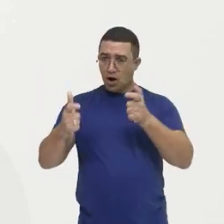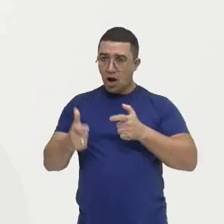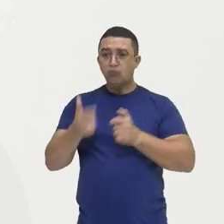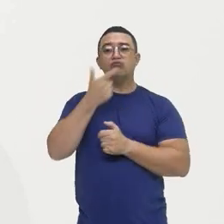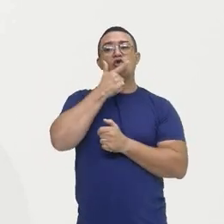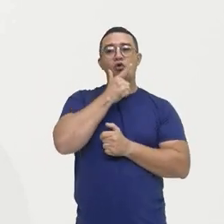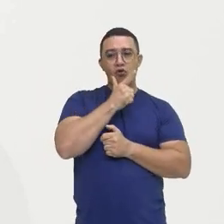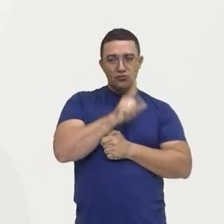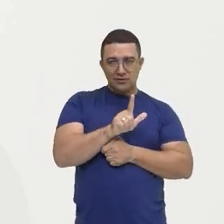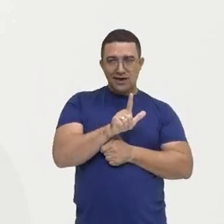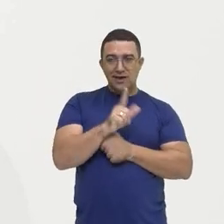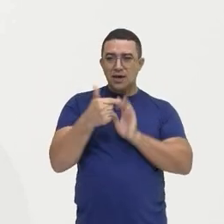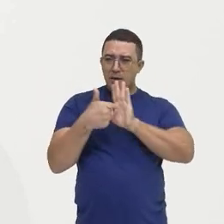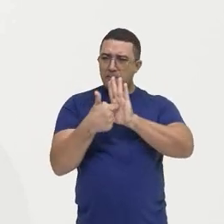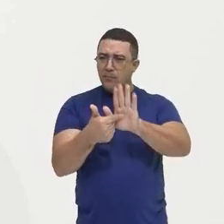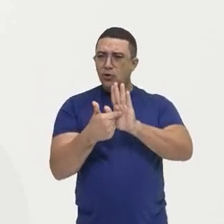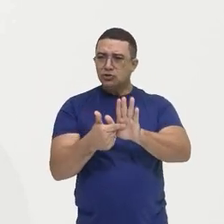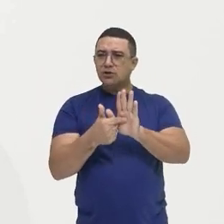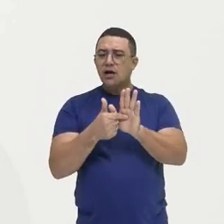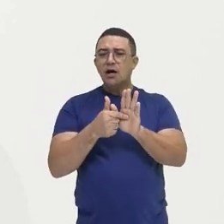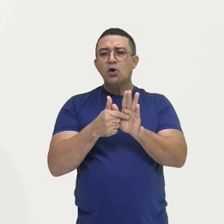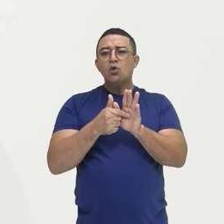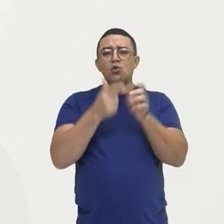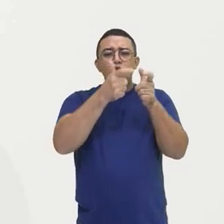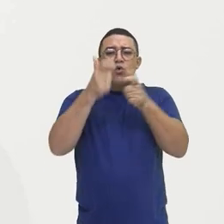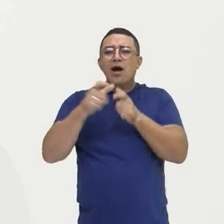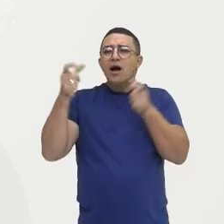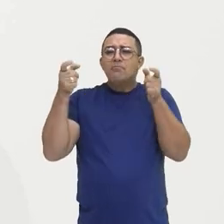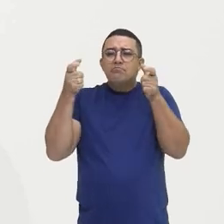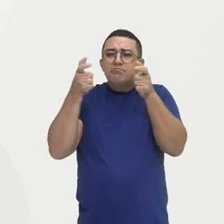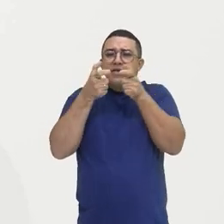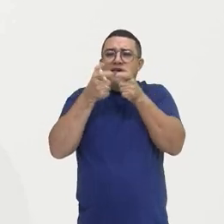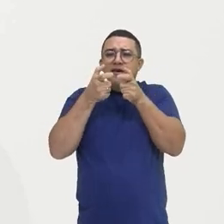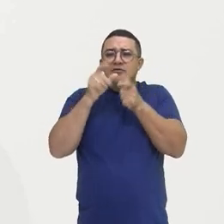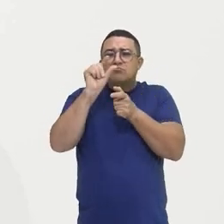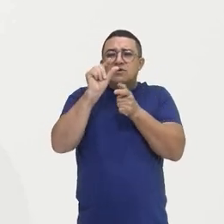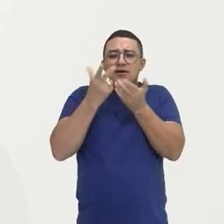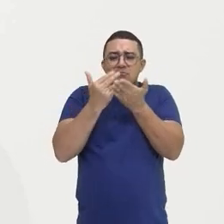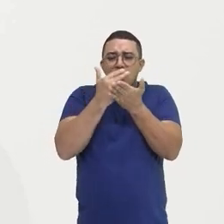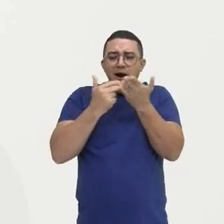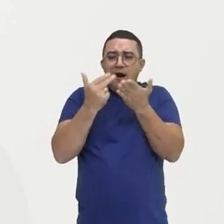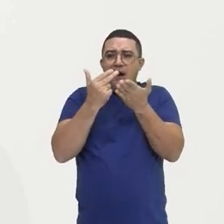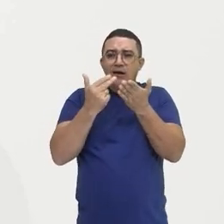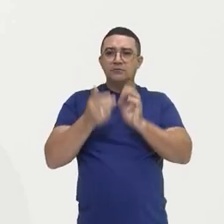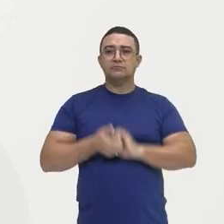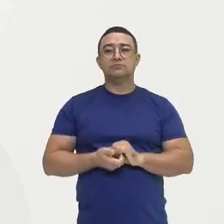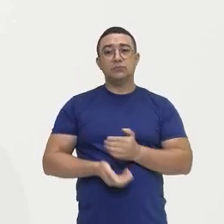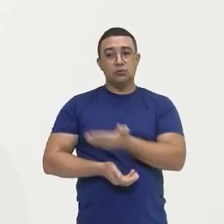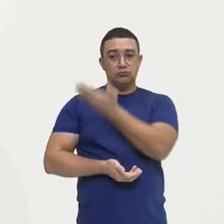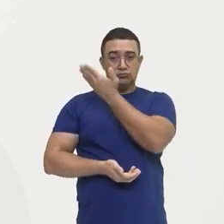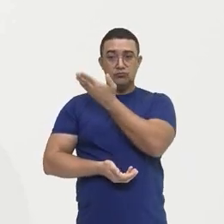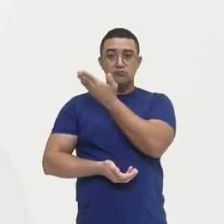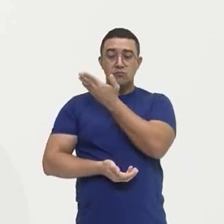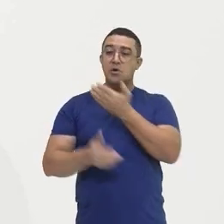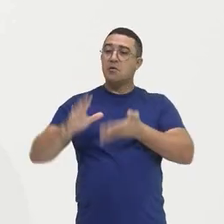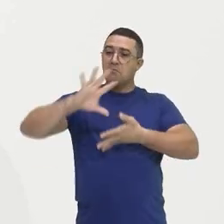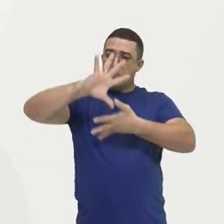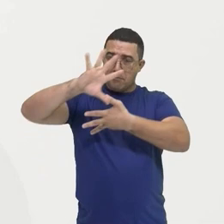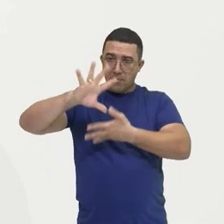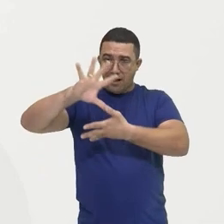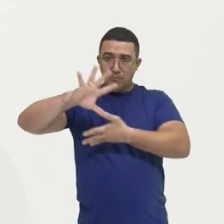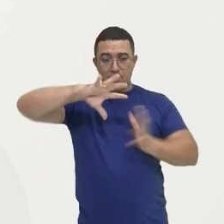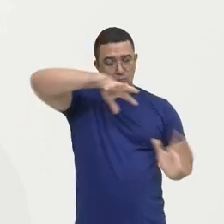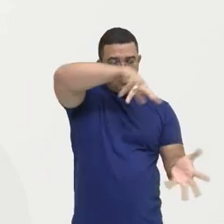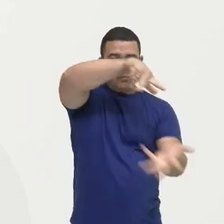consegue representar uma parcela daquele local que a gente está representando. No caso desse mapa mundi, a gente tem aí